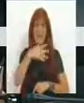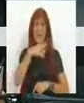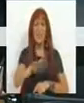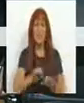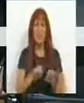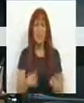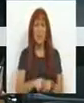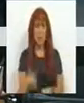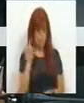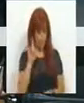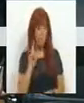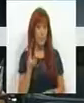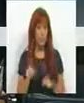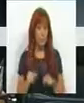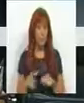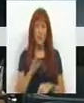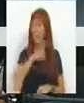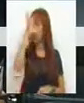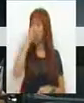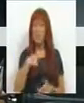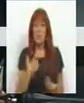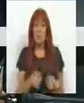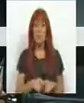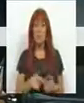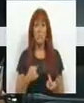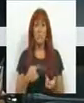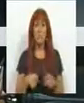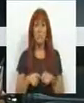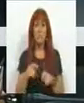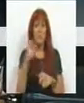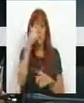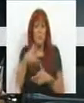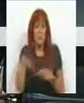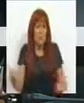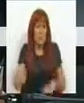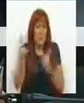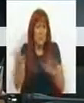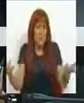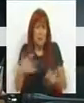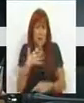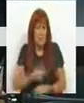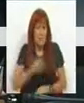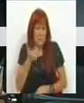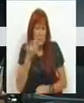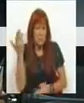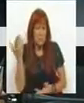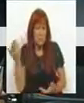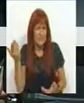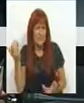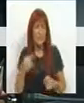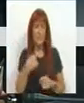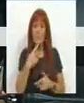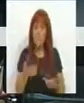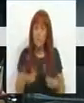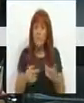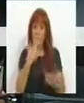declaração com relevância, o Sr. Ministro diz que a fez como cidadã. É absolutamente absurdo.